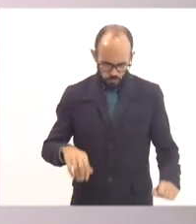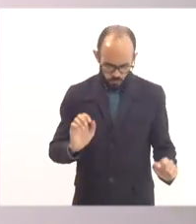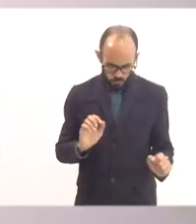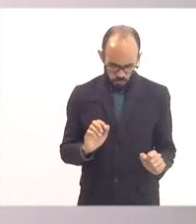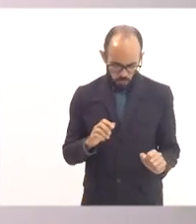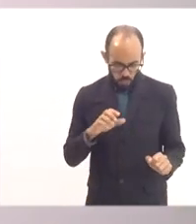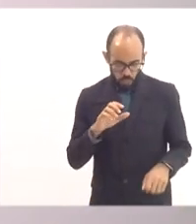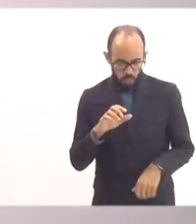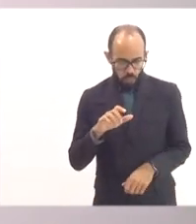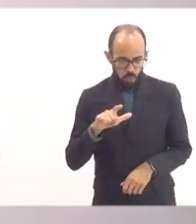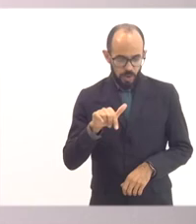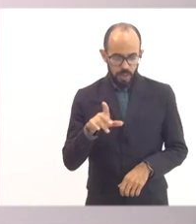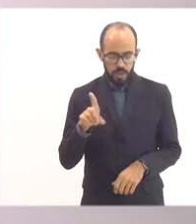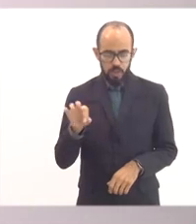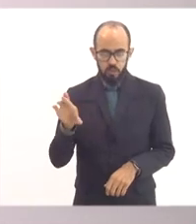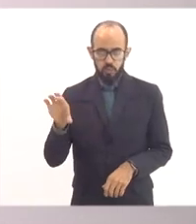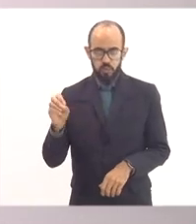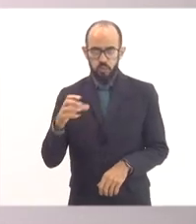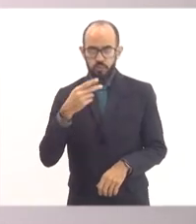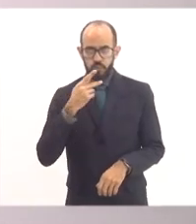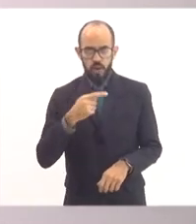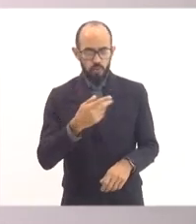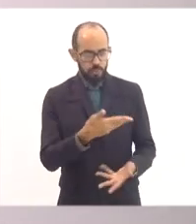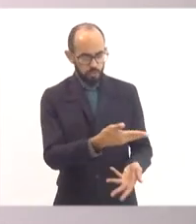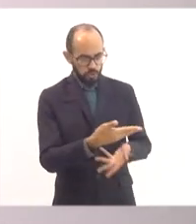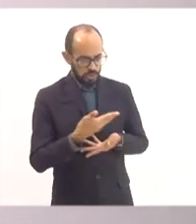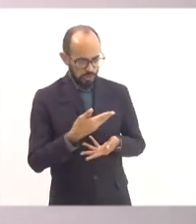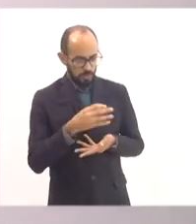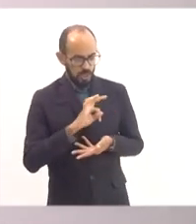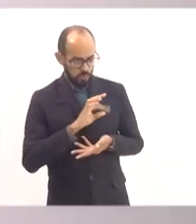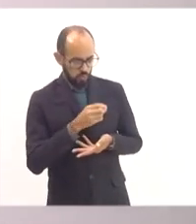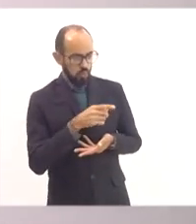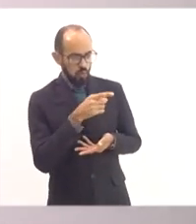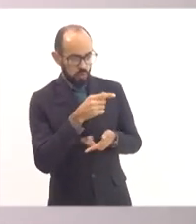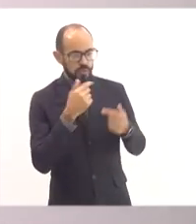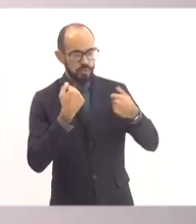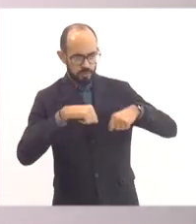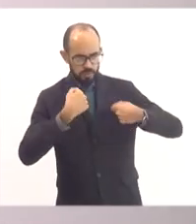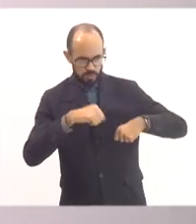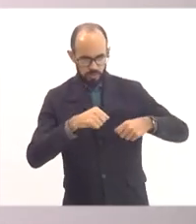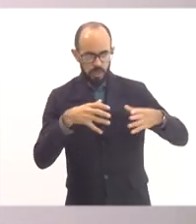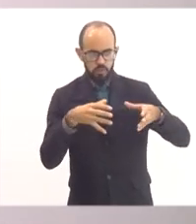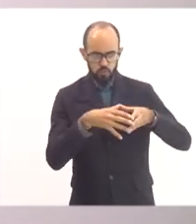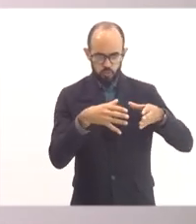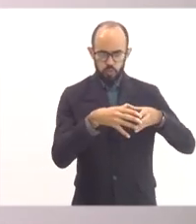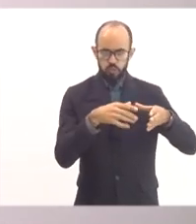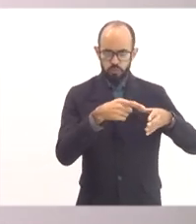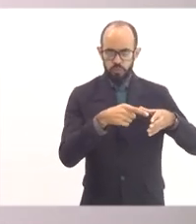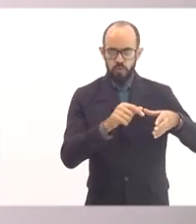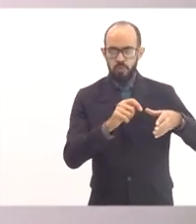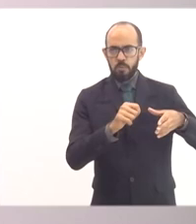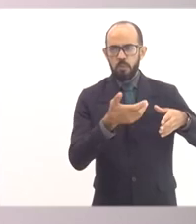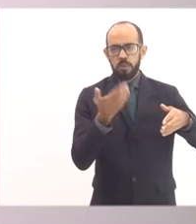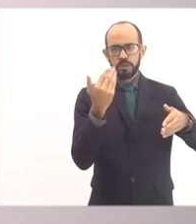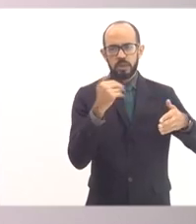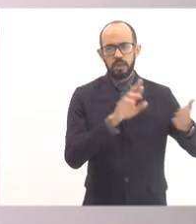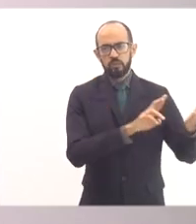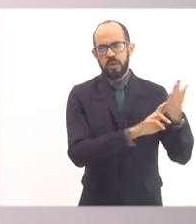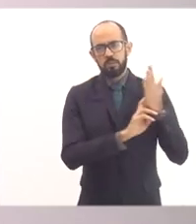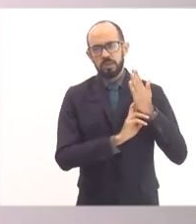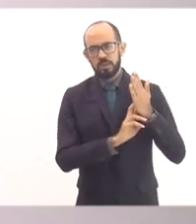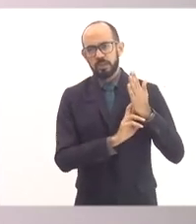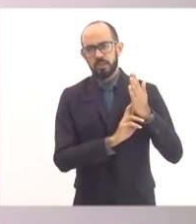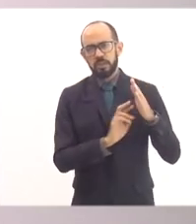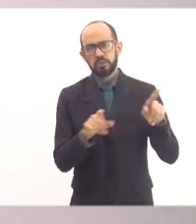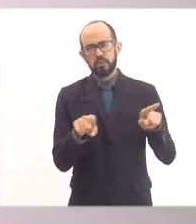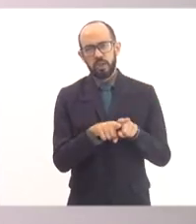recebamos todos os peitos da tropa. Há pouco tempo eu recebi um representante de um grupo de praças da corporação que